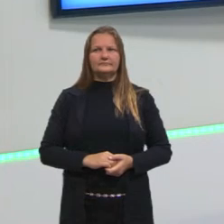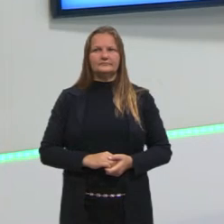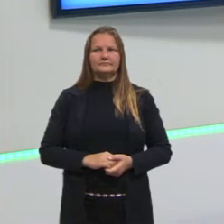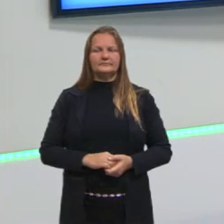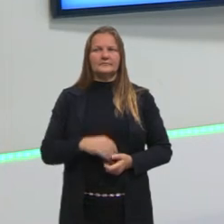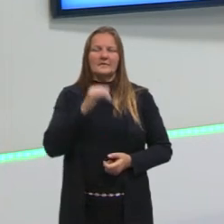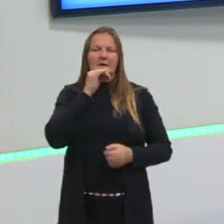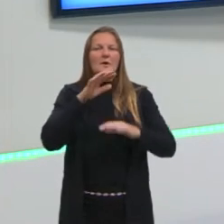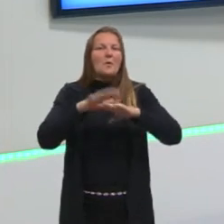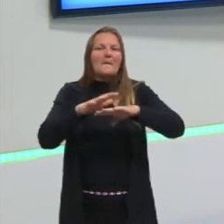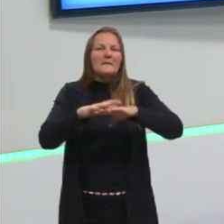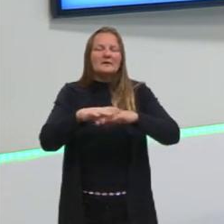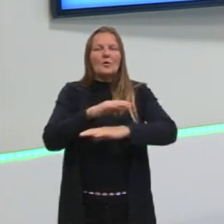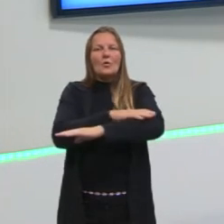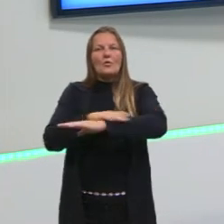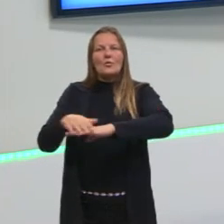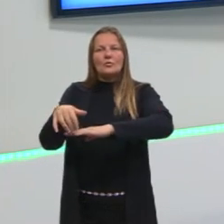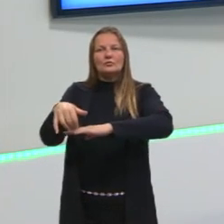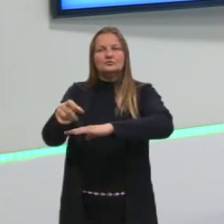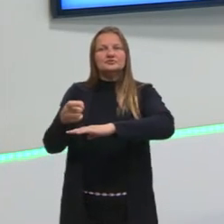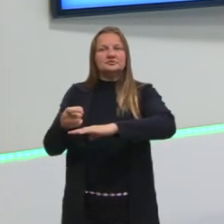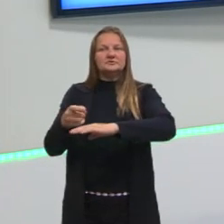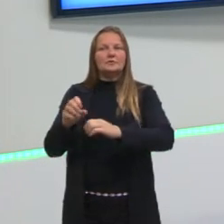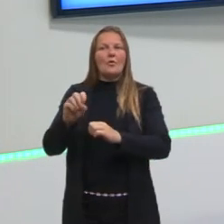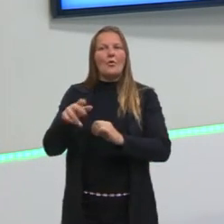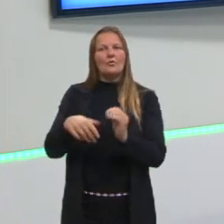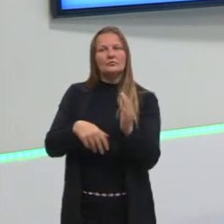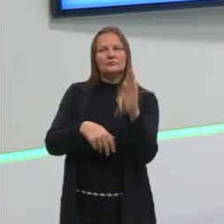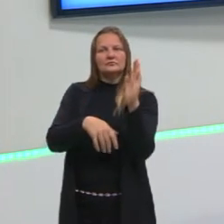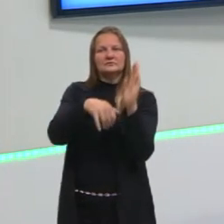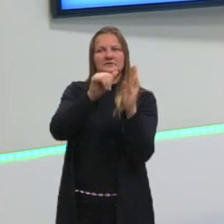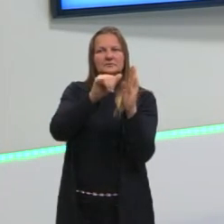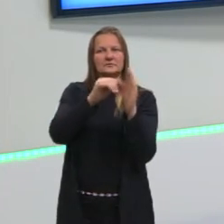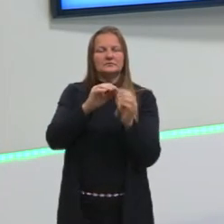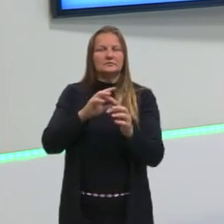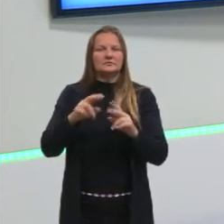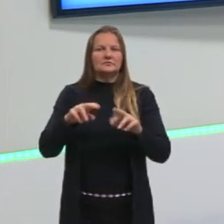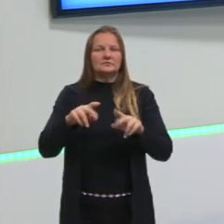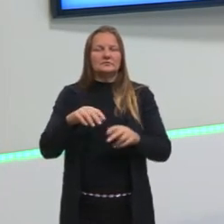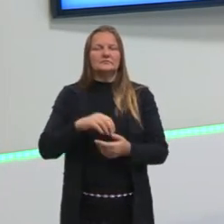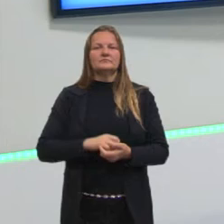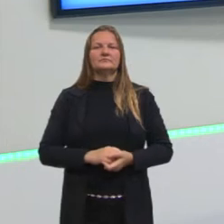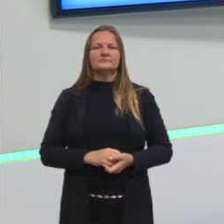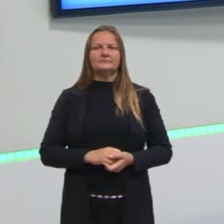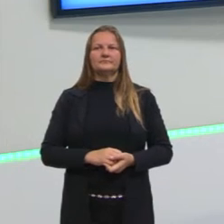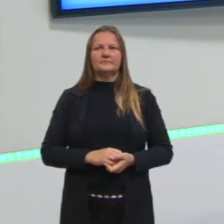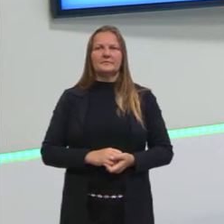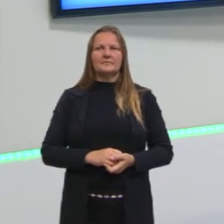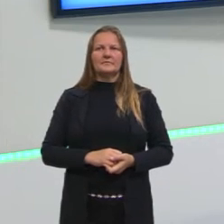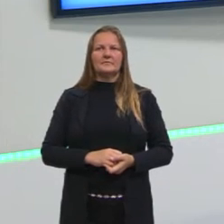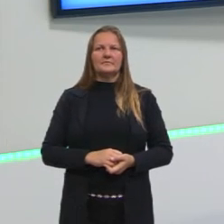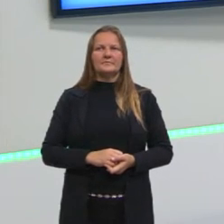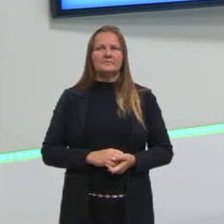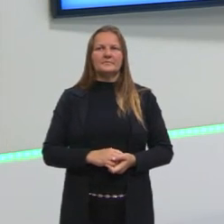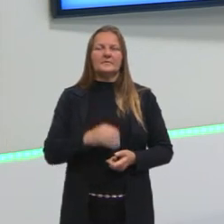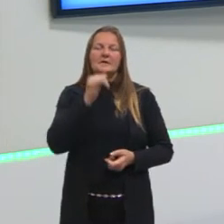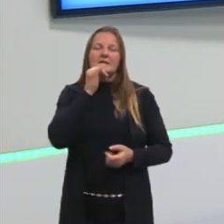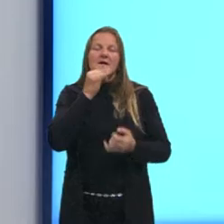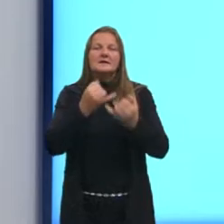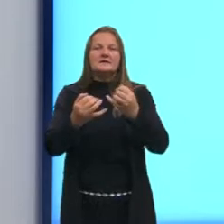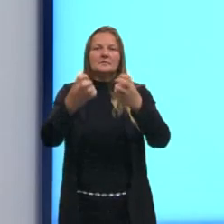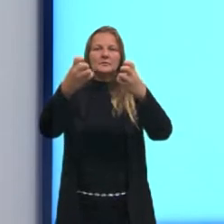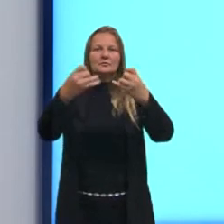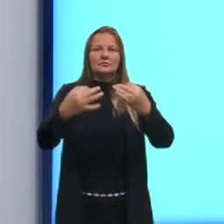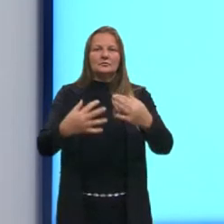veem em matemática, né? Ou x, ou y, ou z. Tá? Uma coordenada só vai ser suficiente. Por exemplo,